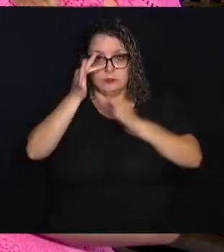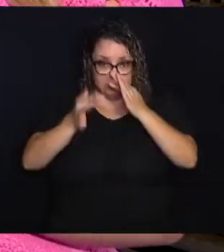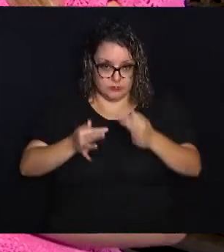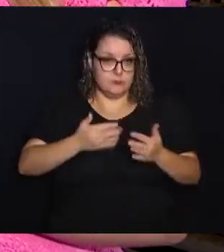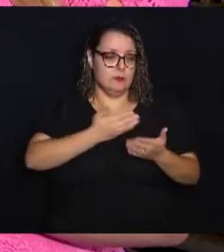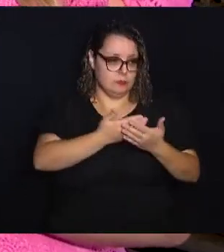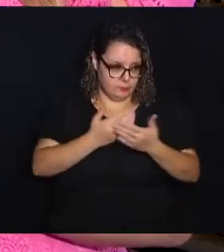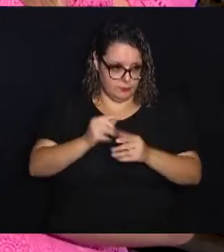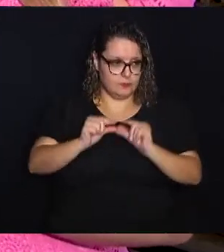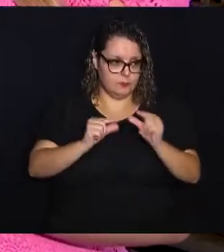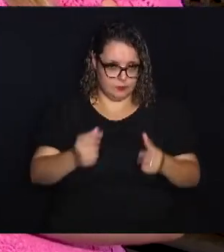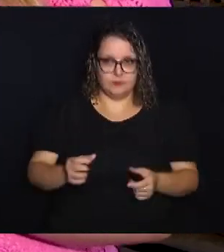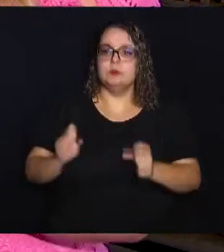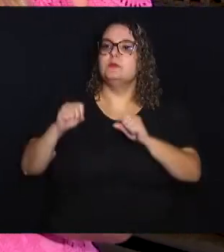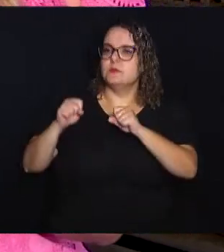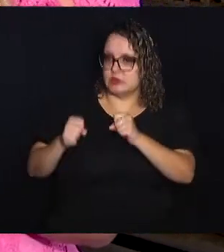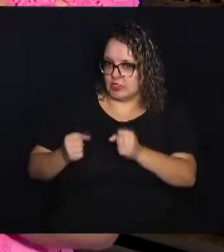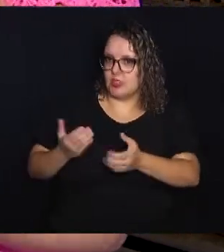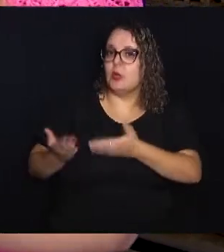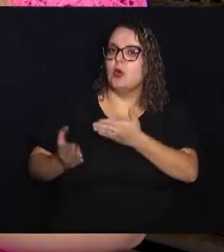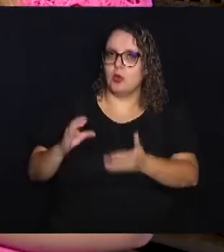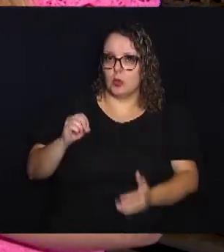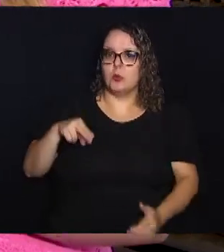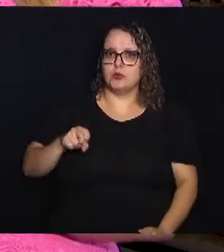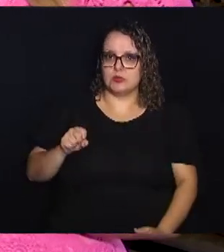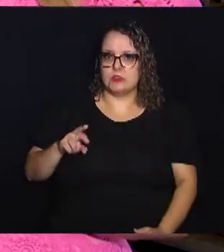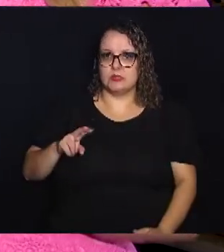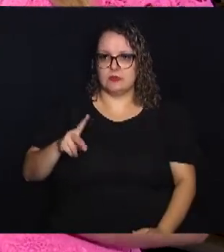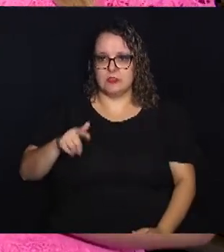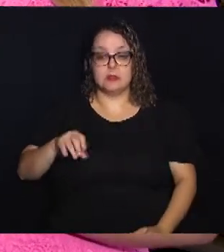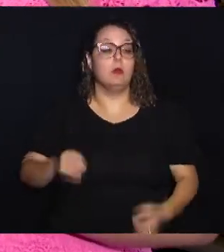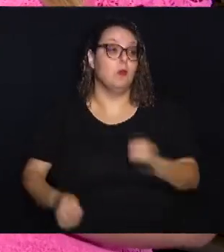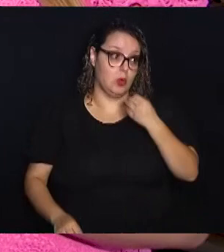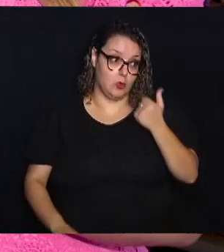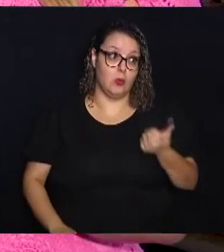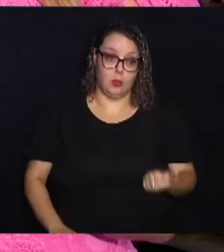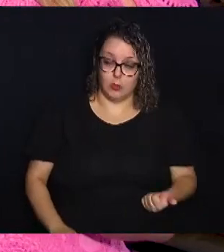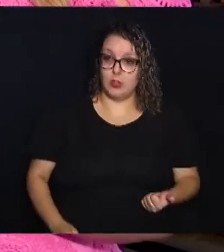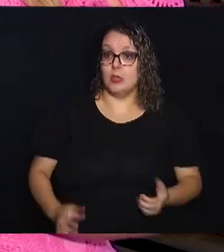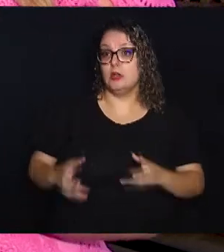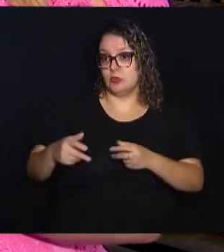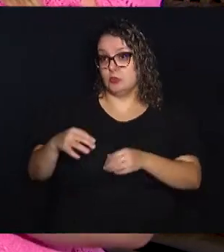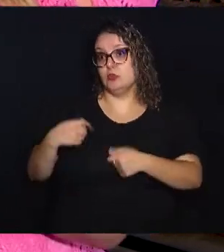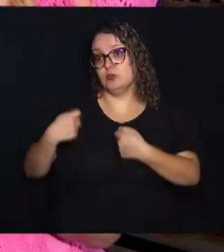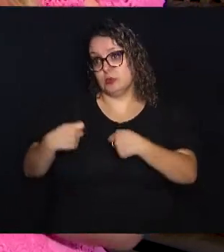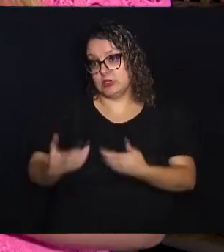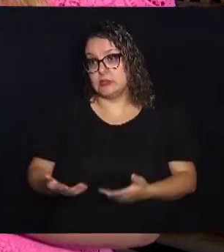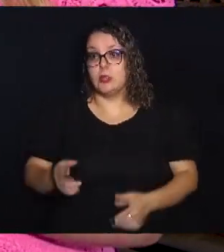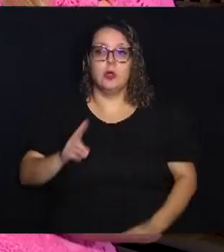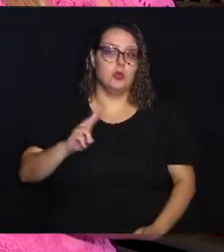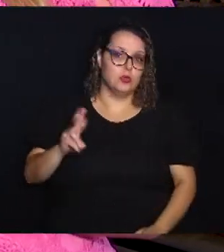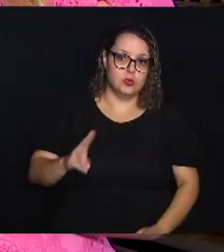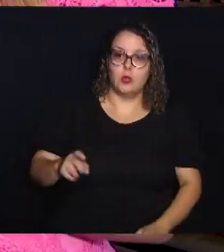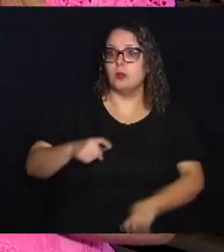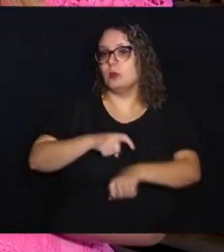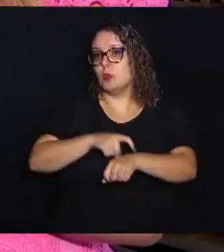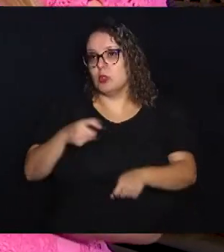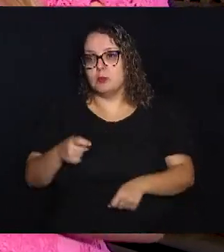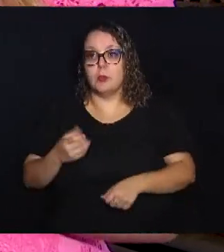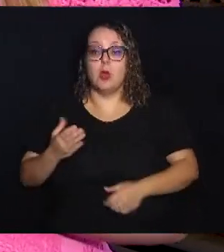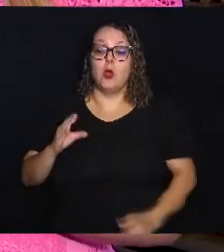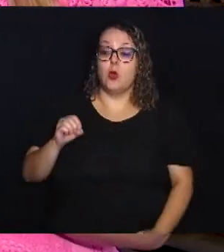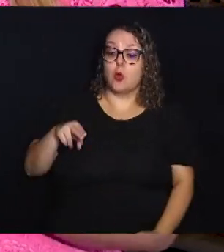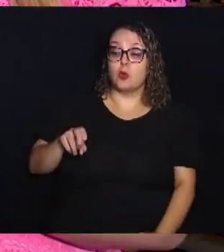de flores. Precisa entender, precisa estudar um pouco, conservação, pesquisar, né, e Boa. tudo que a flor vai precisar. Então, nome de flor, época de